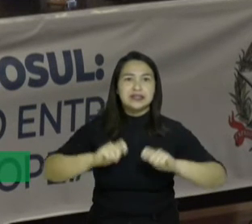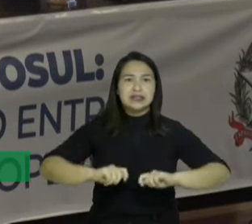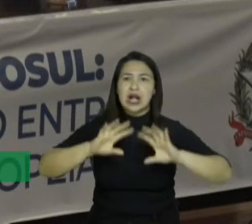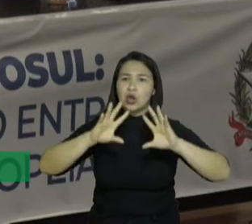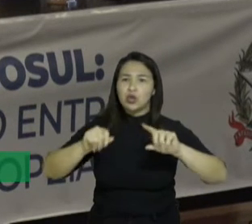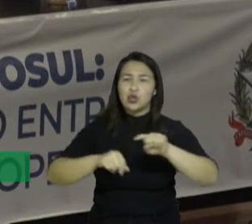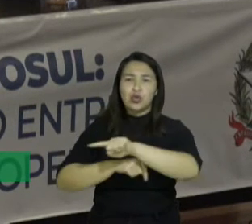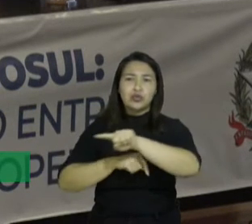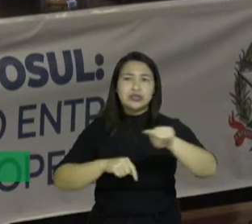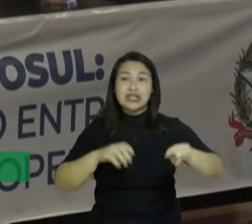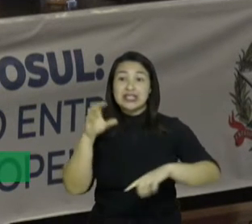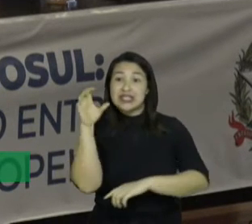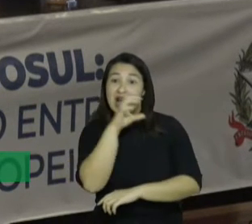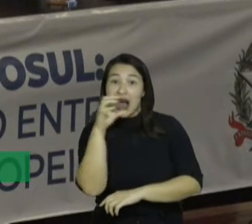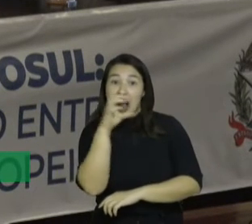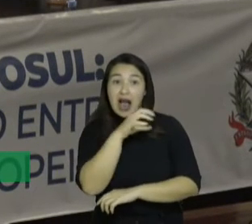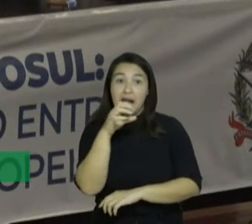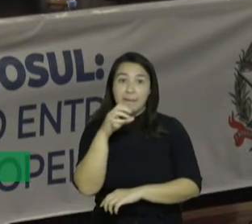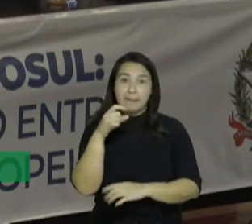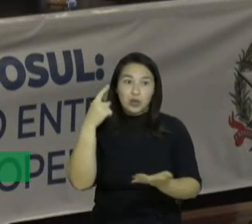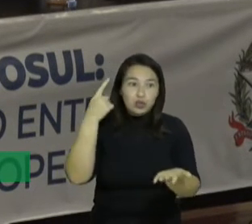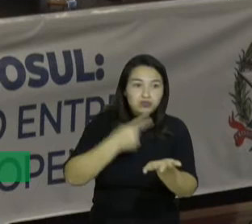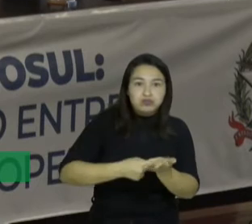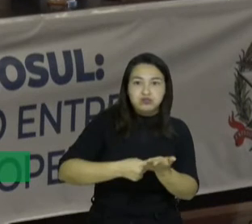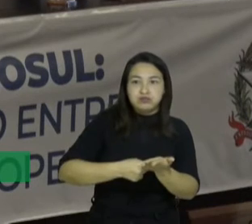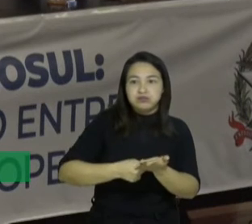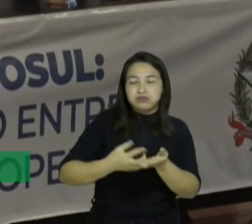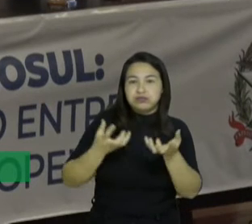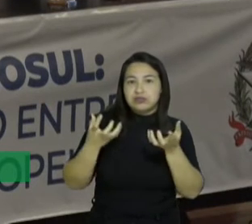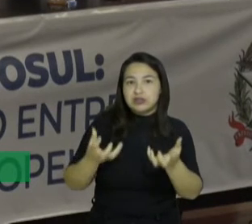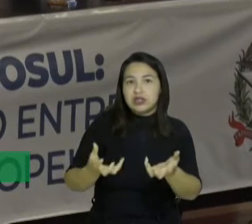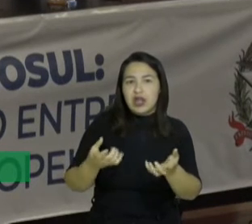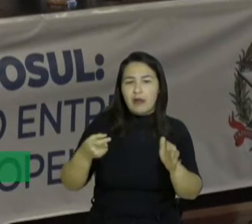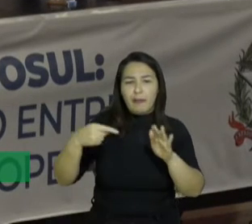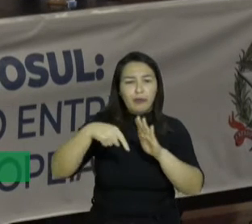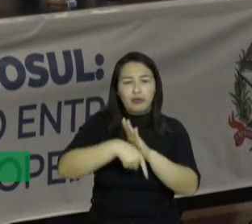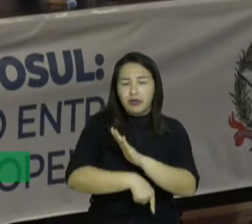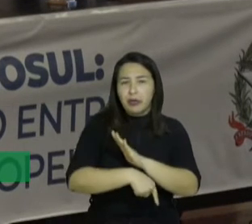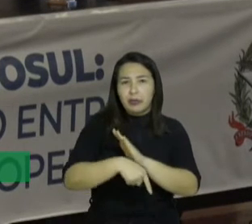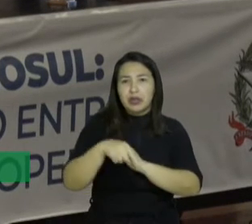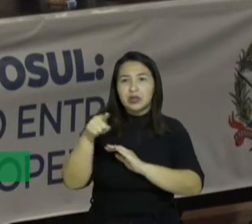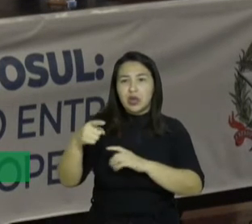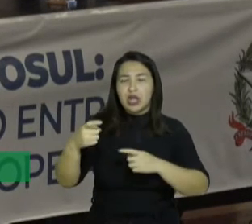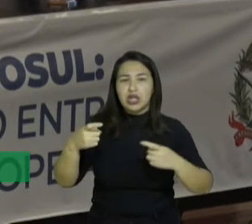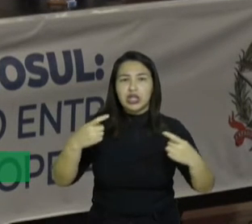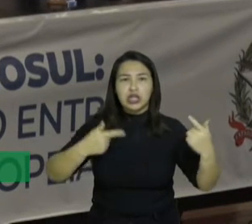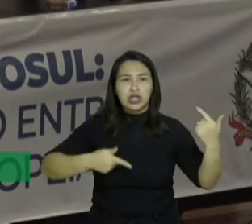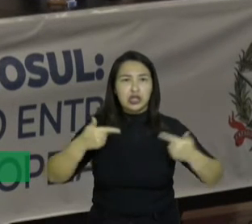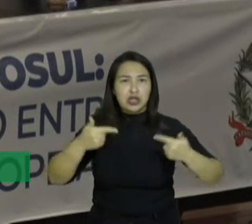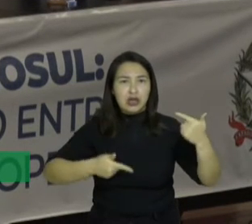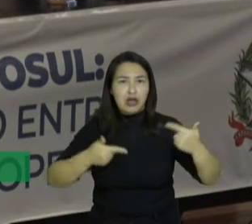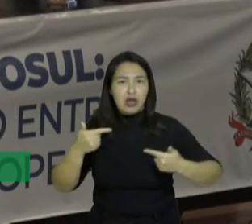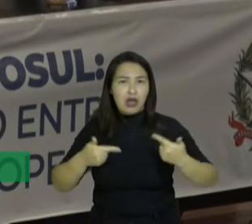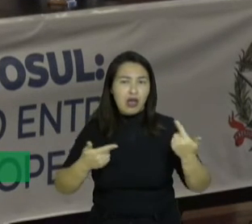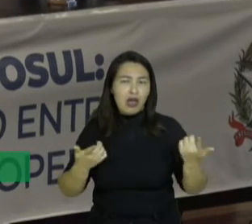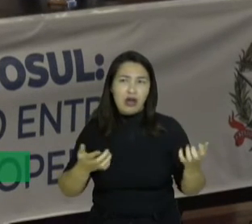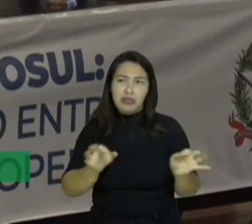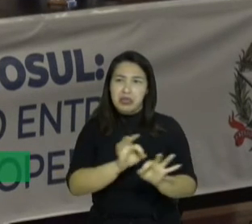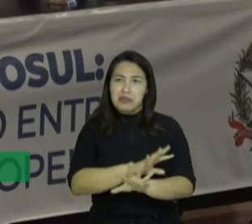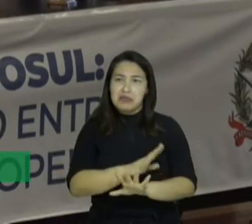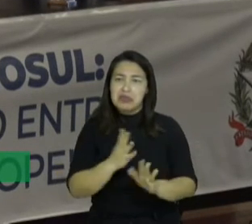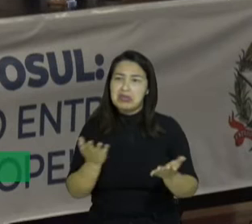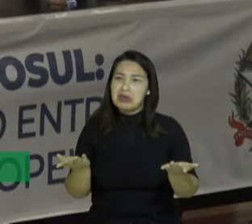estivessem pressa uma uma aprofundamento da Guerra uma uma situação